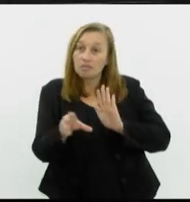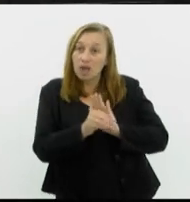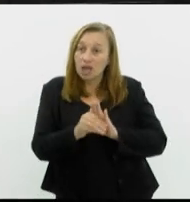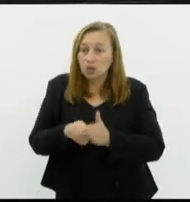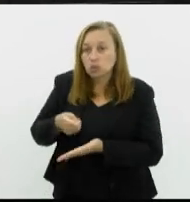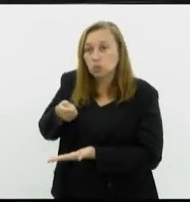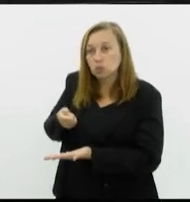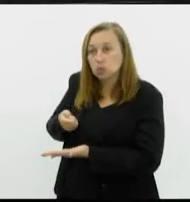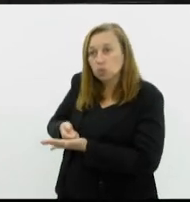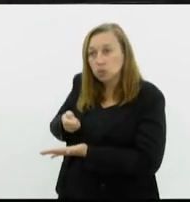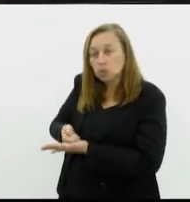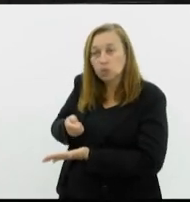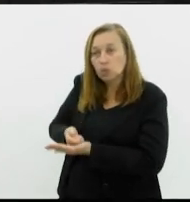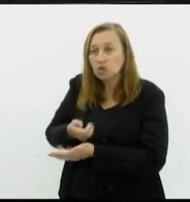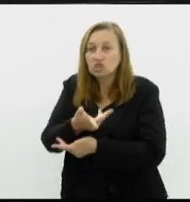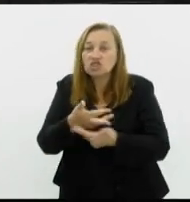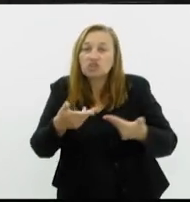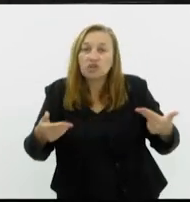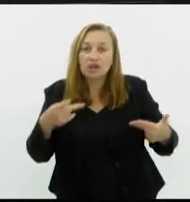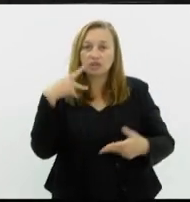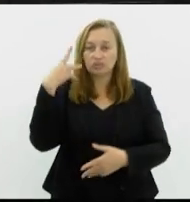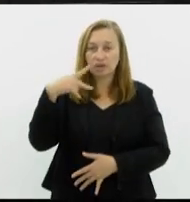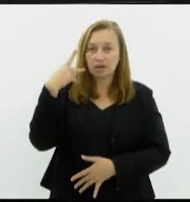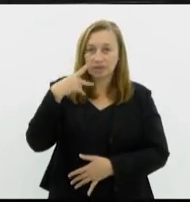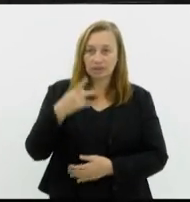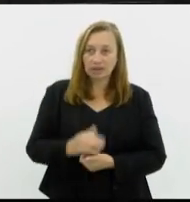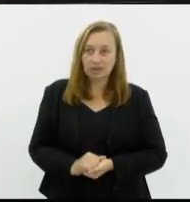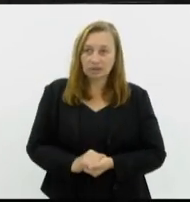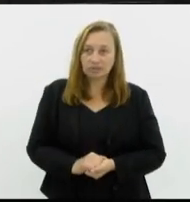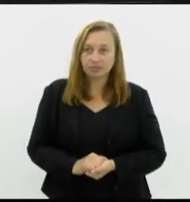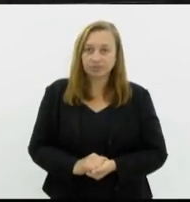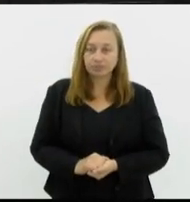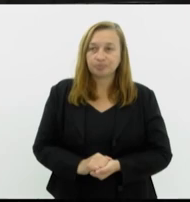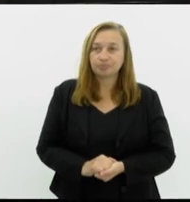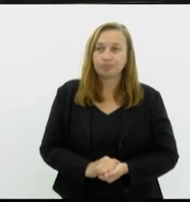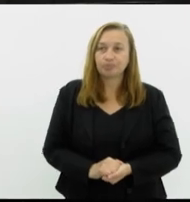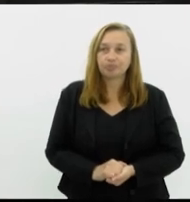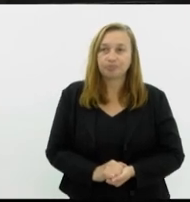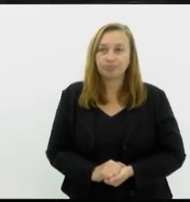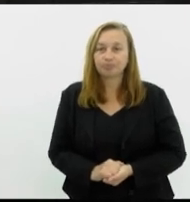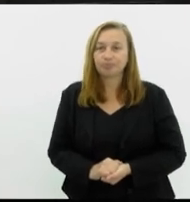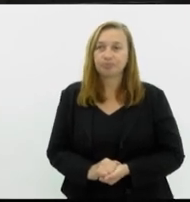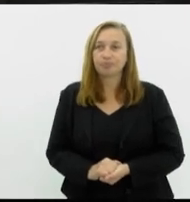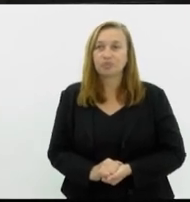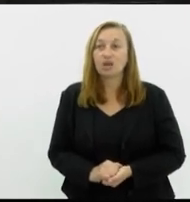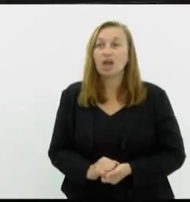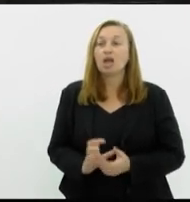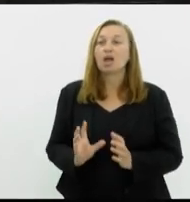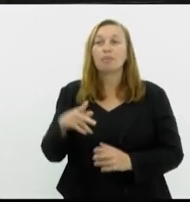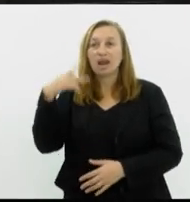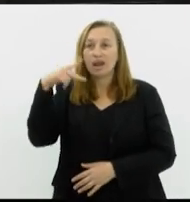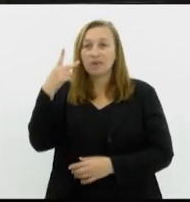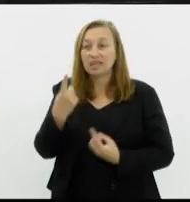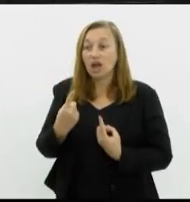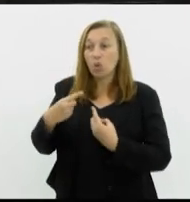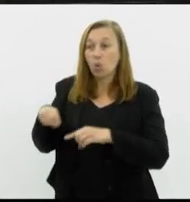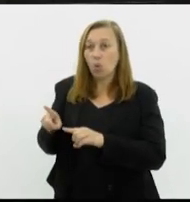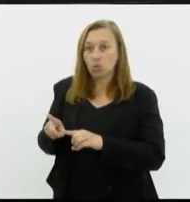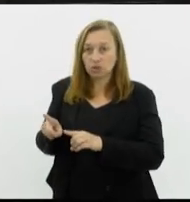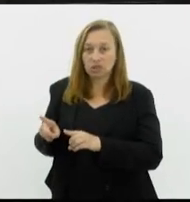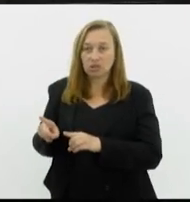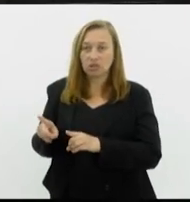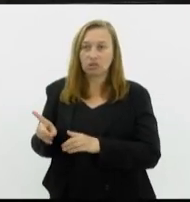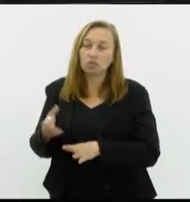de muitos parlamentares, quer sejam de oposição,